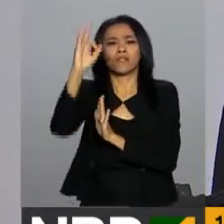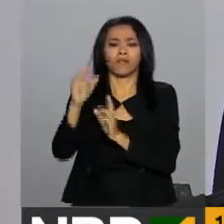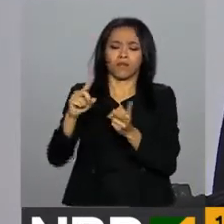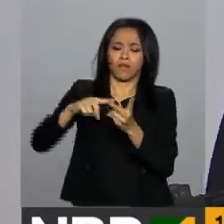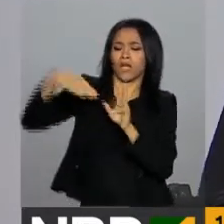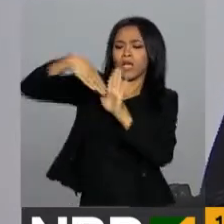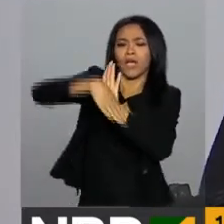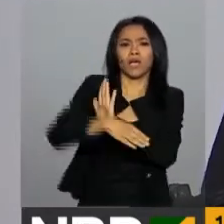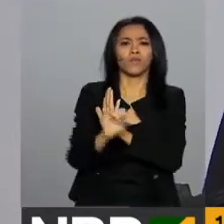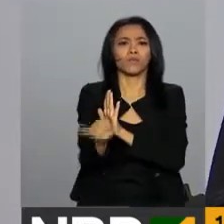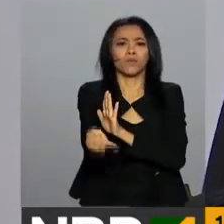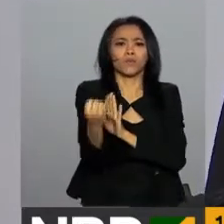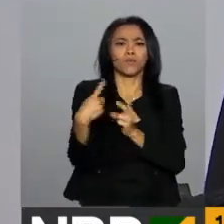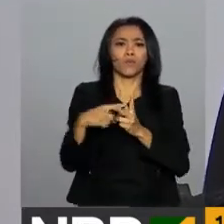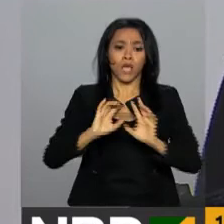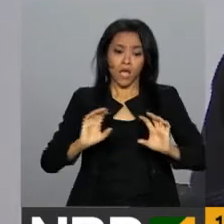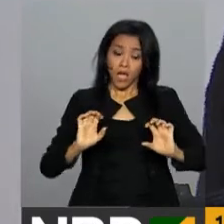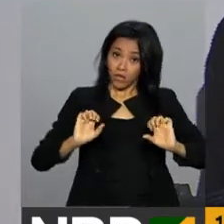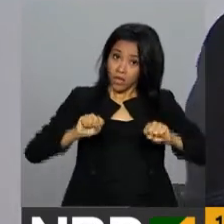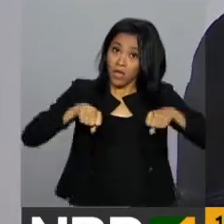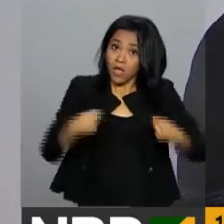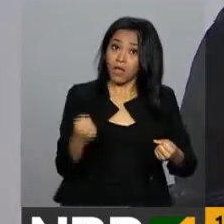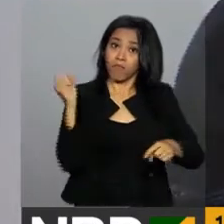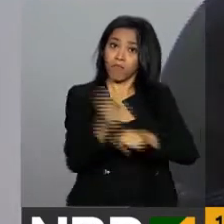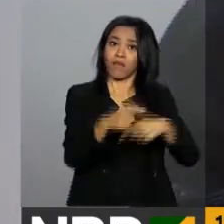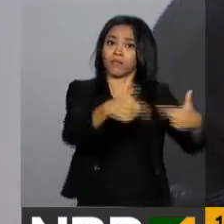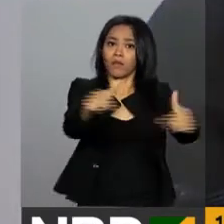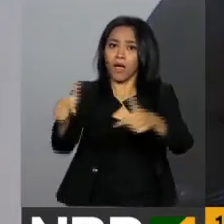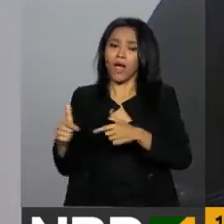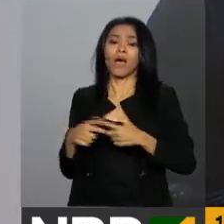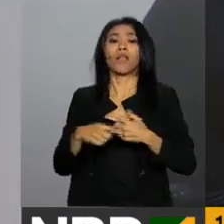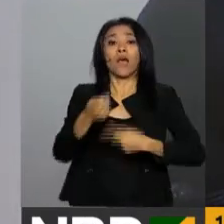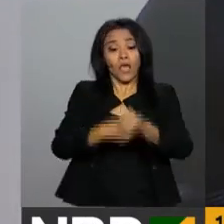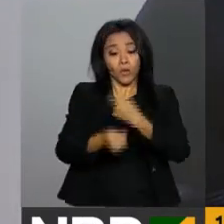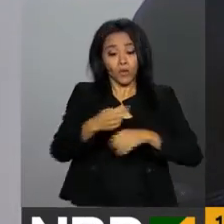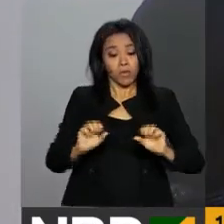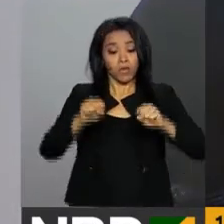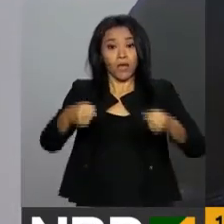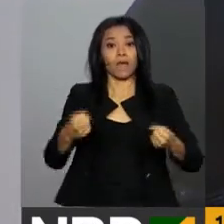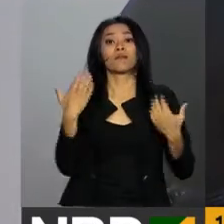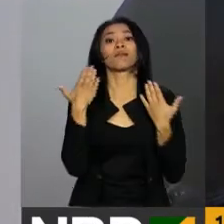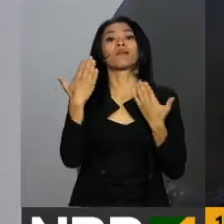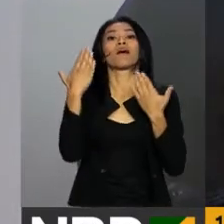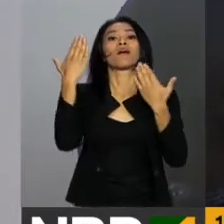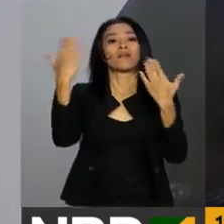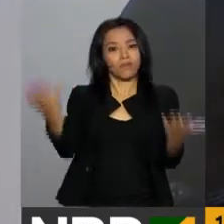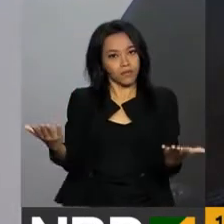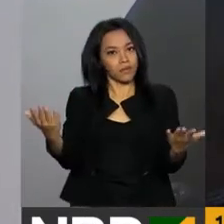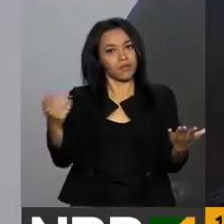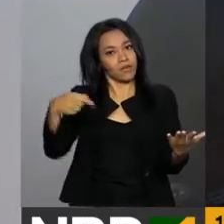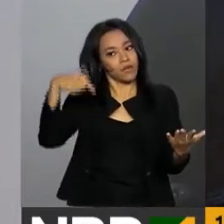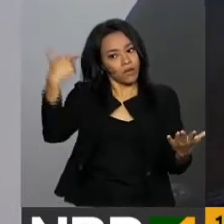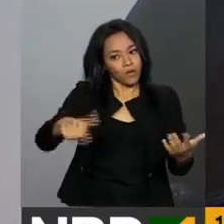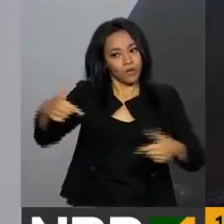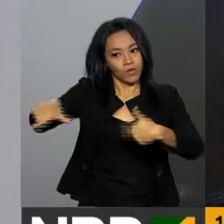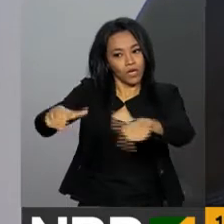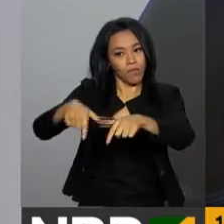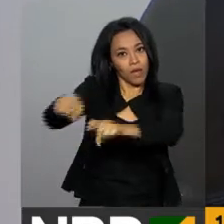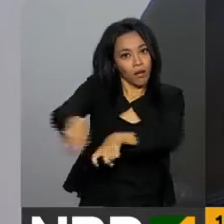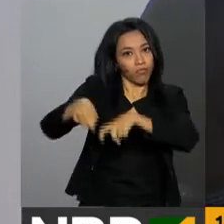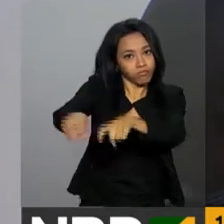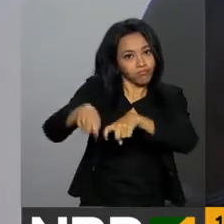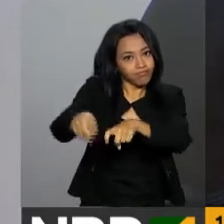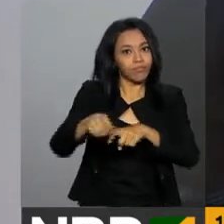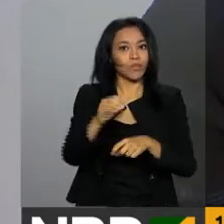nós estamos recuperando o emprego nós estamos recuperando a economia graças devo dizer a atividade do agronegócio que